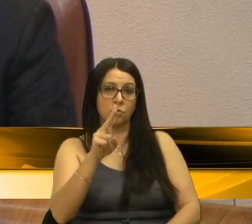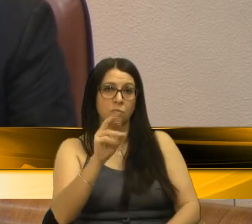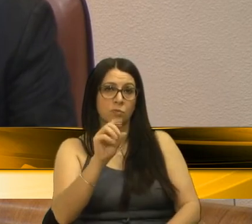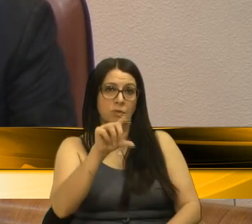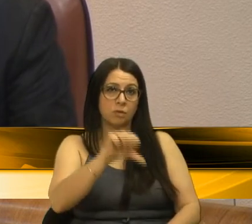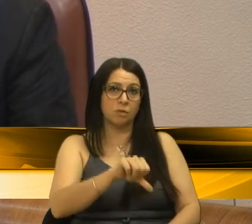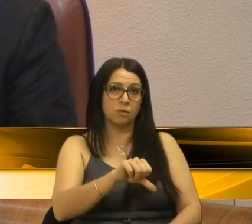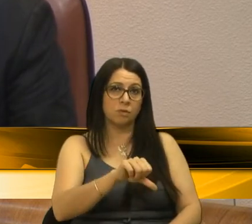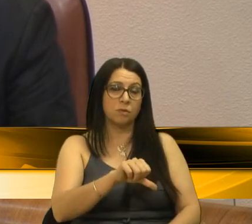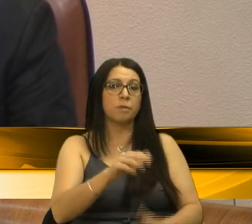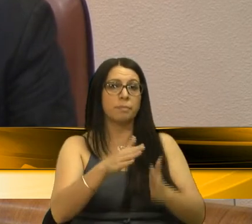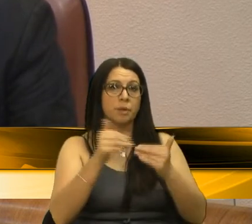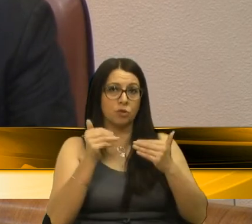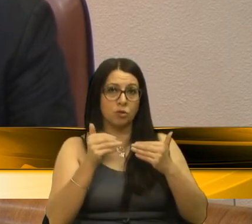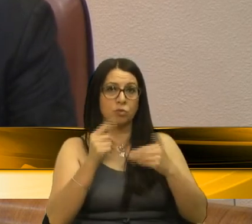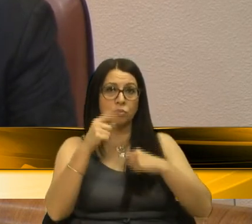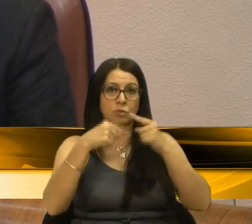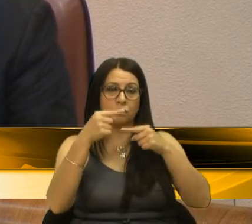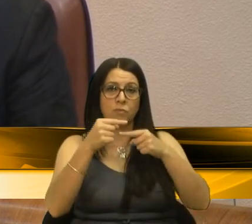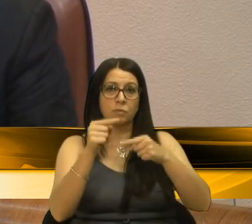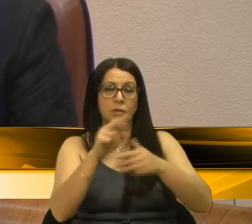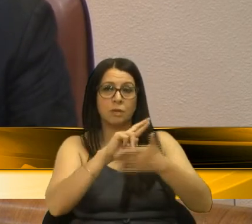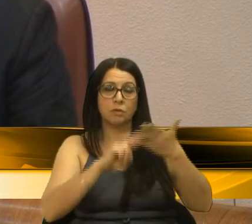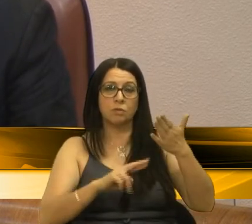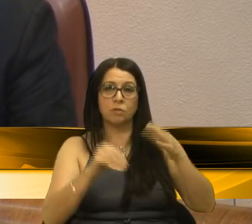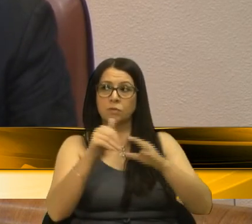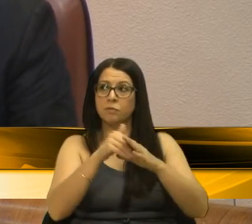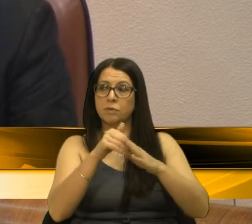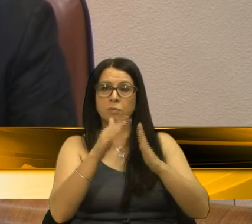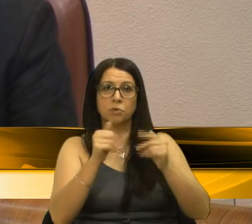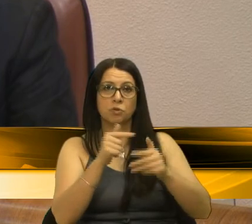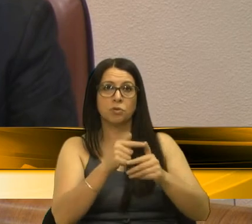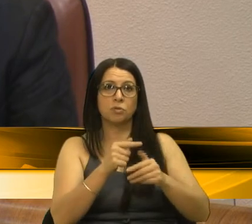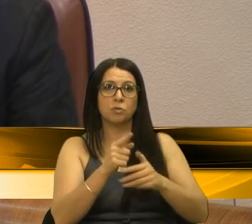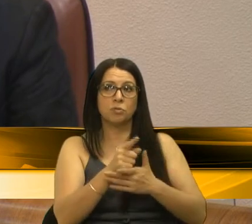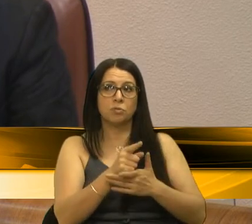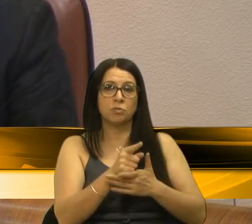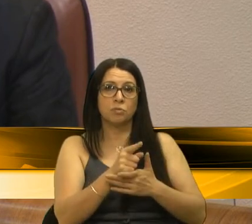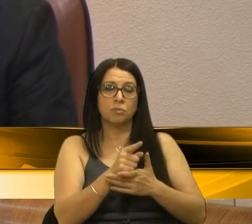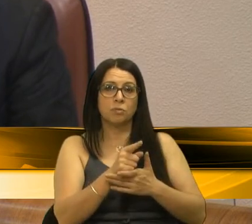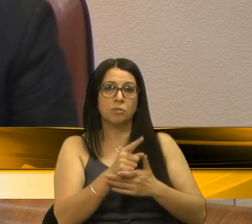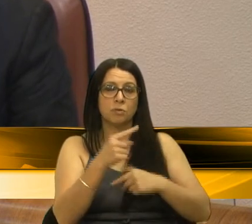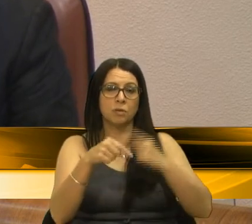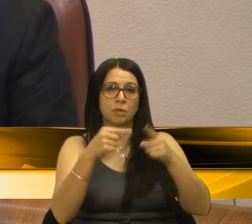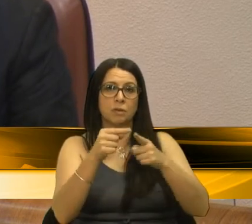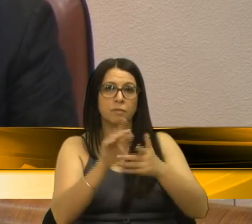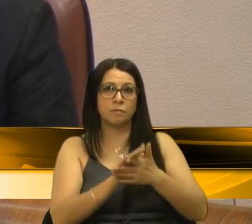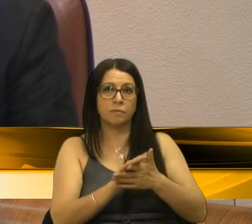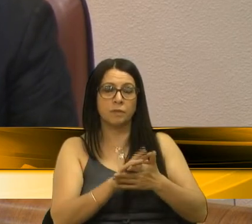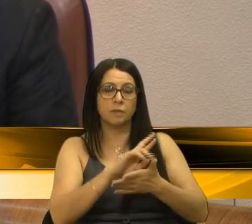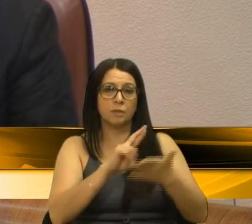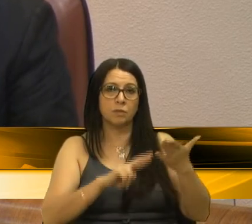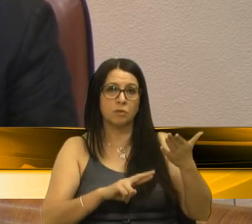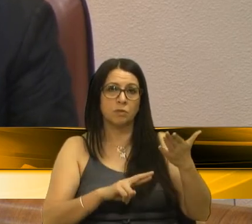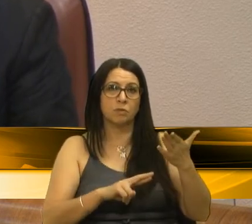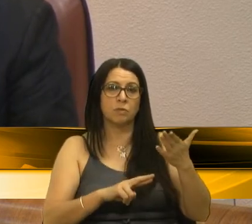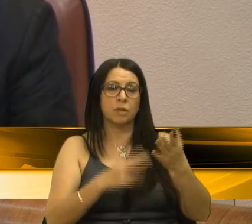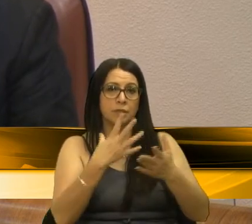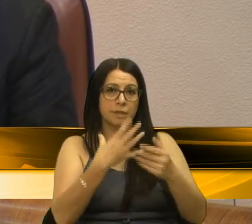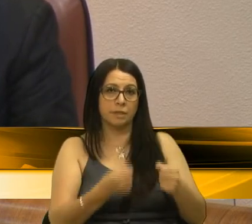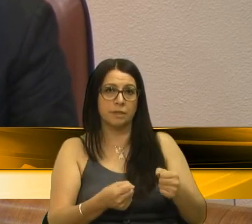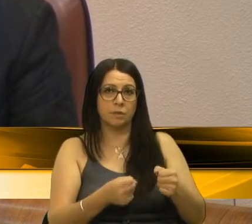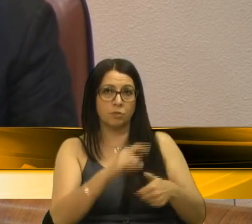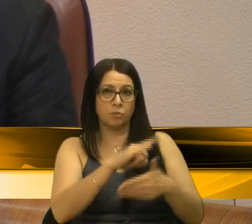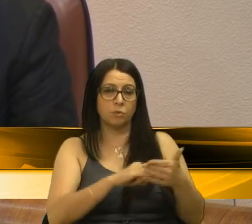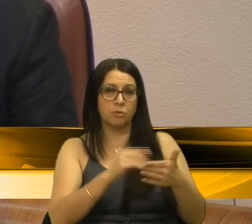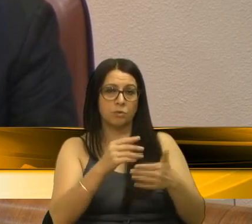373/2019. Pedido de adiamento. Relatório da votação do pedido referido a adiamento. Relatório de votação de admissibilidade do documento